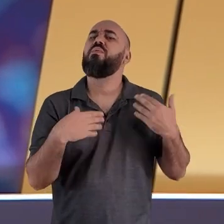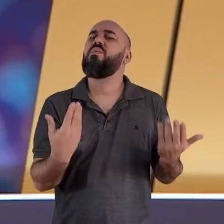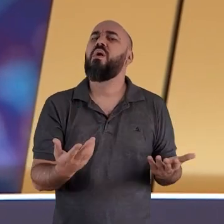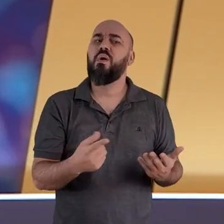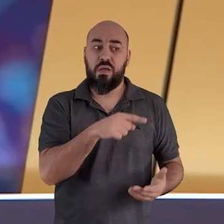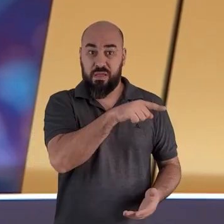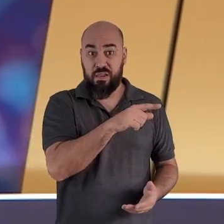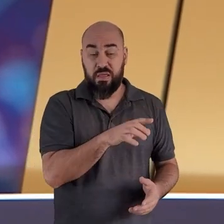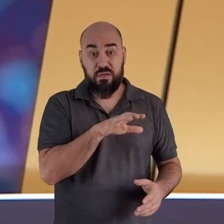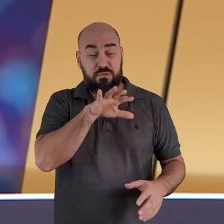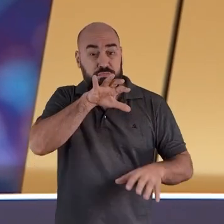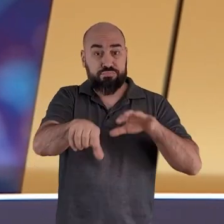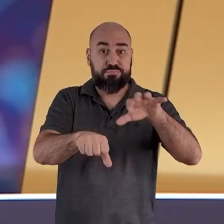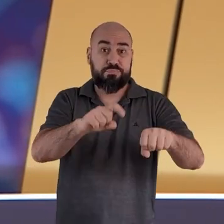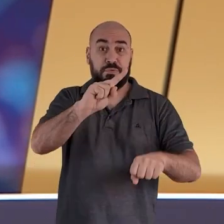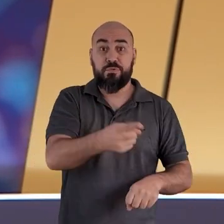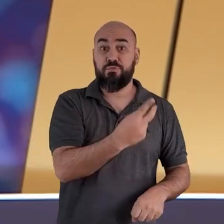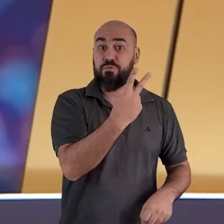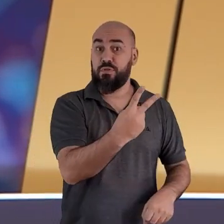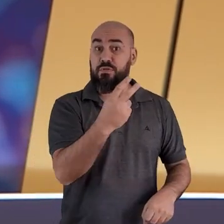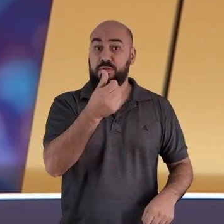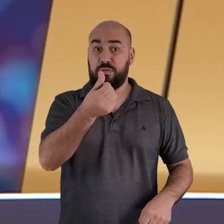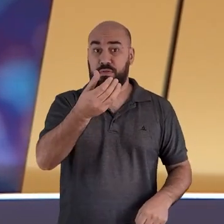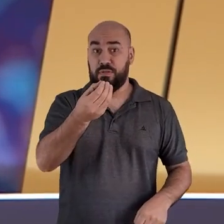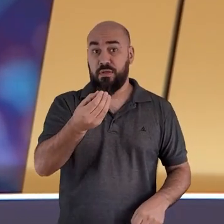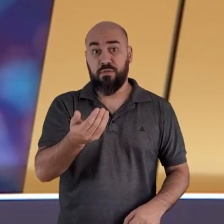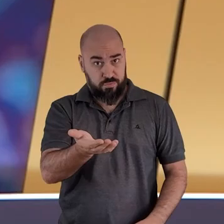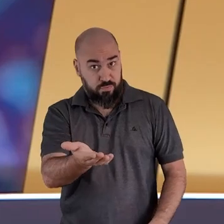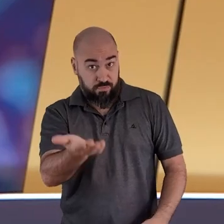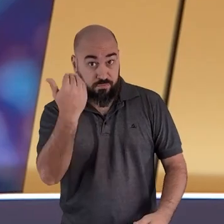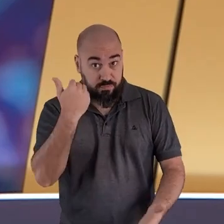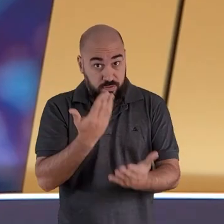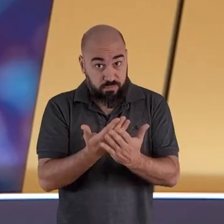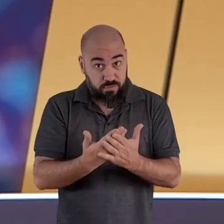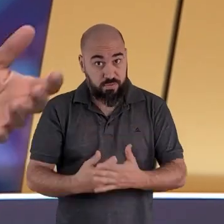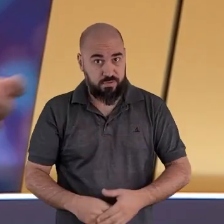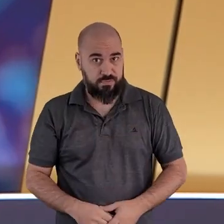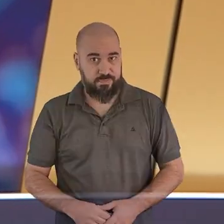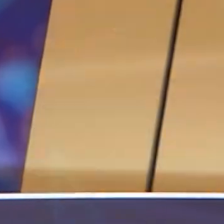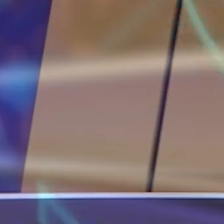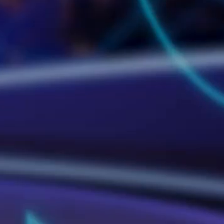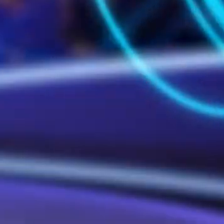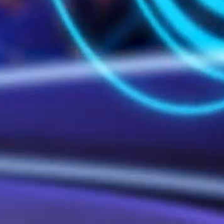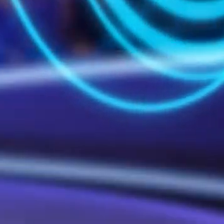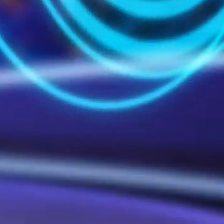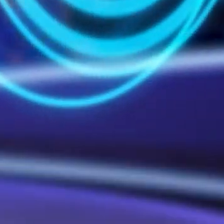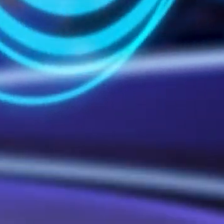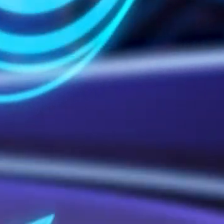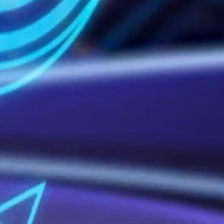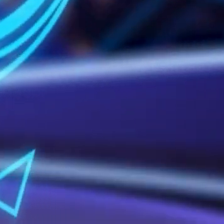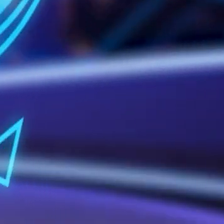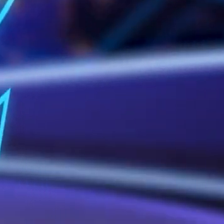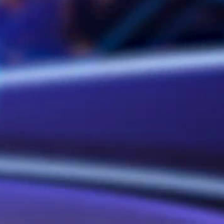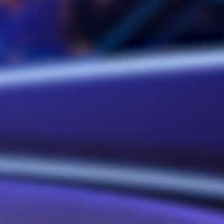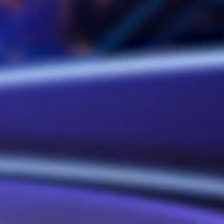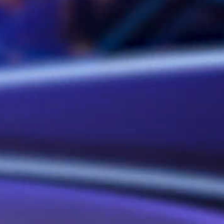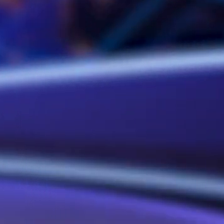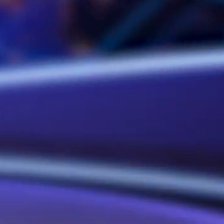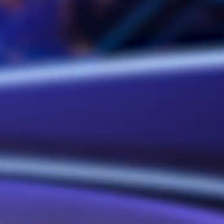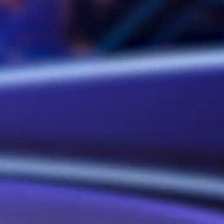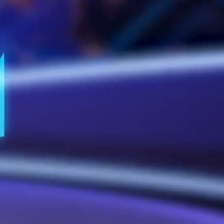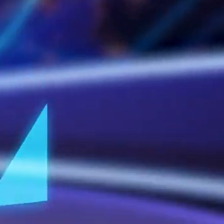anos. Quanta informação, né? Para entender mais, fica comigo, o programa Arena do Futuro está só começando.